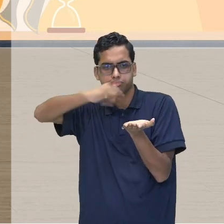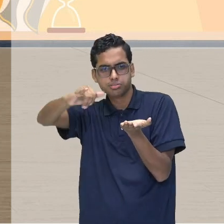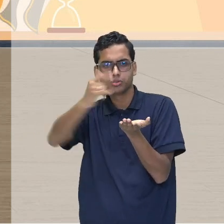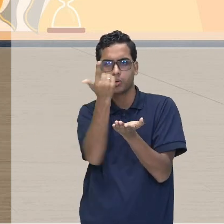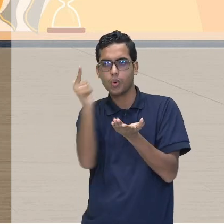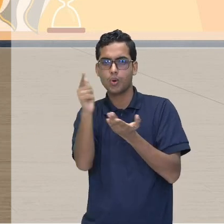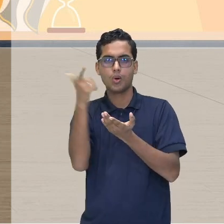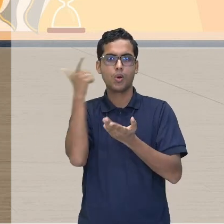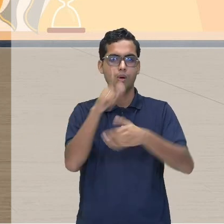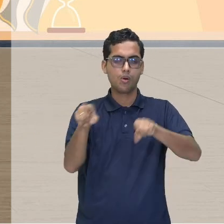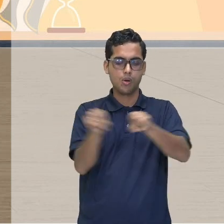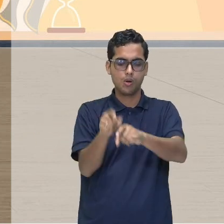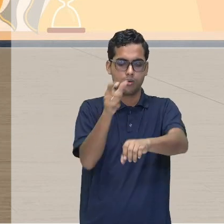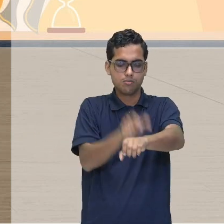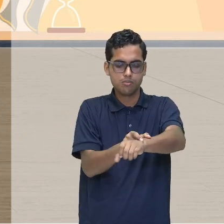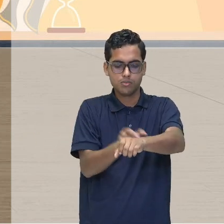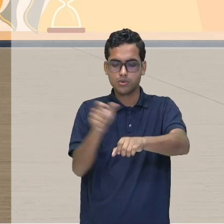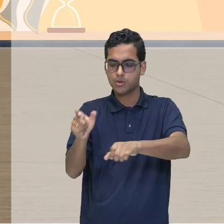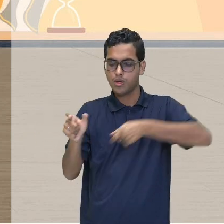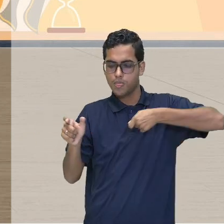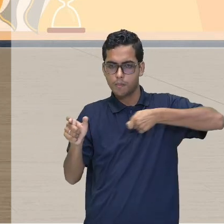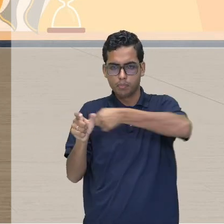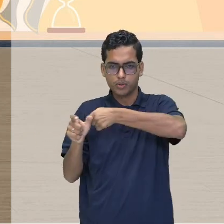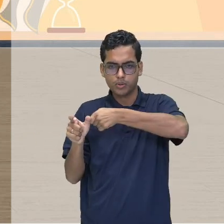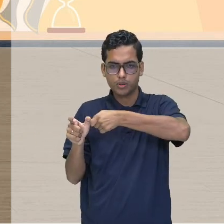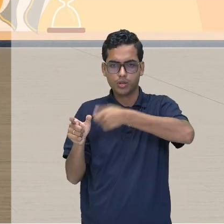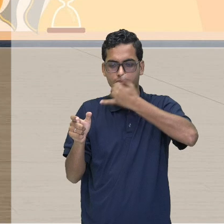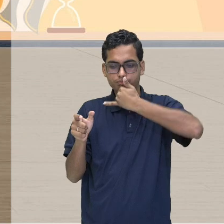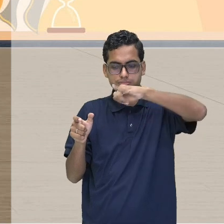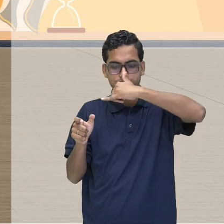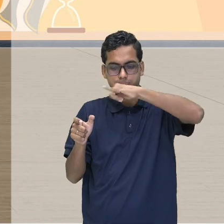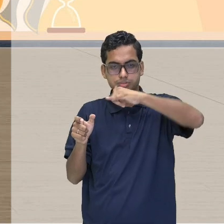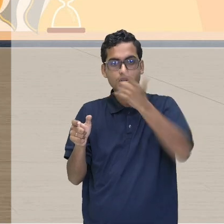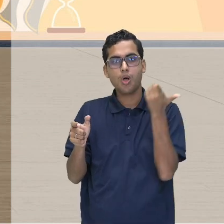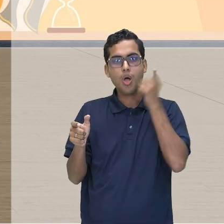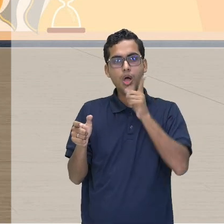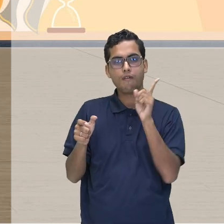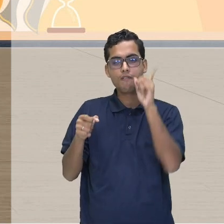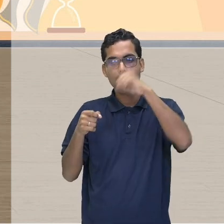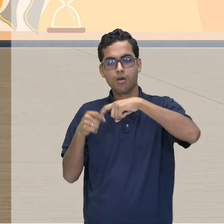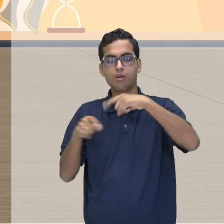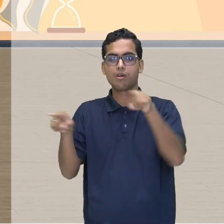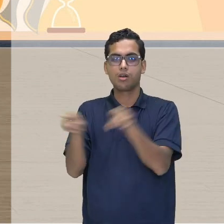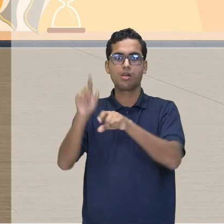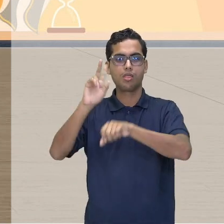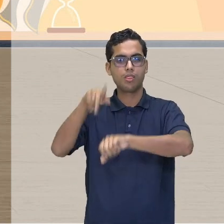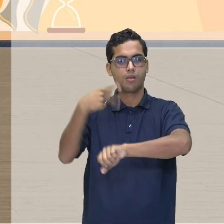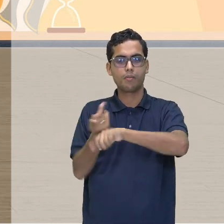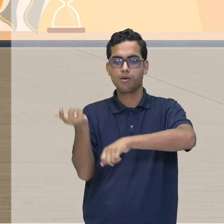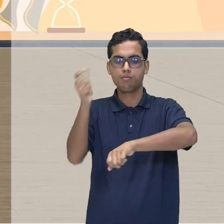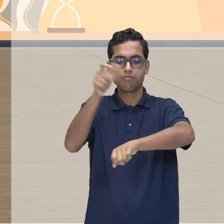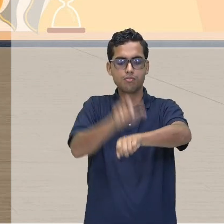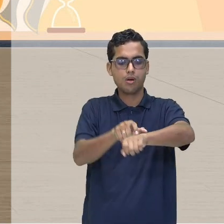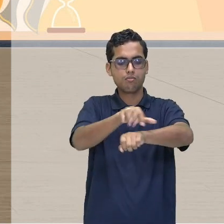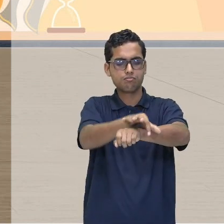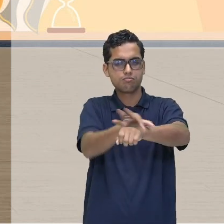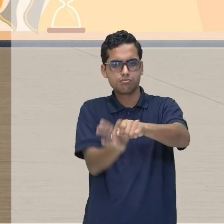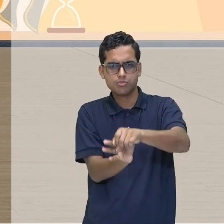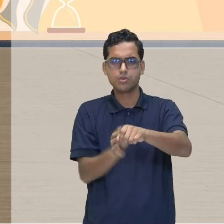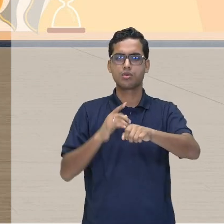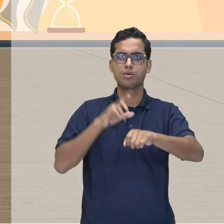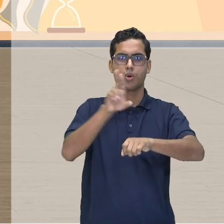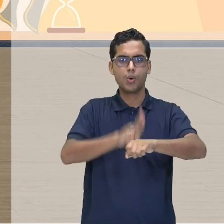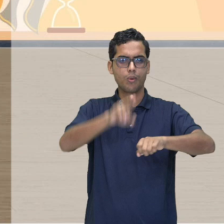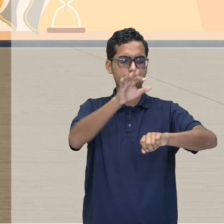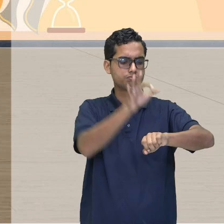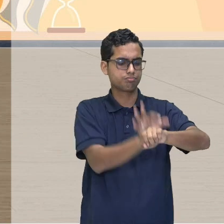você põe lá no plugzinho e ele recarrega e você utiliza por um determinado tempo até que seja necessário de novamente você